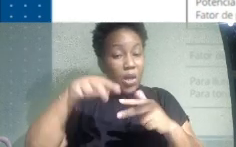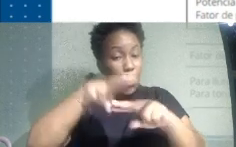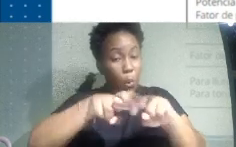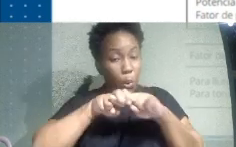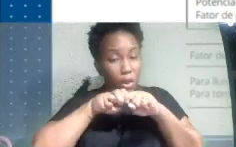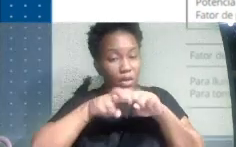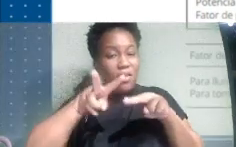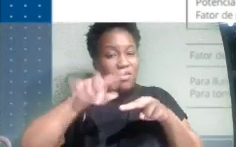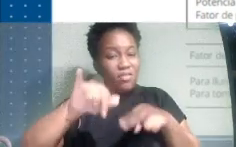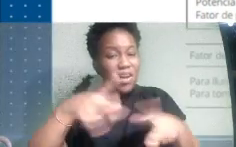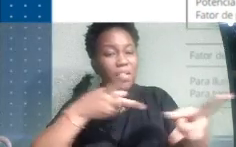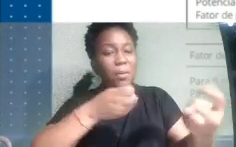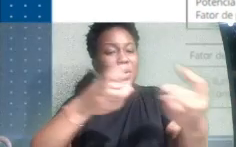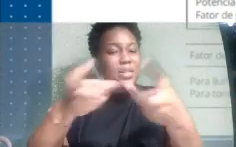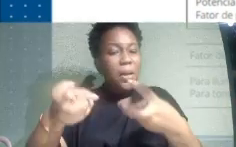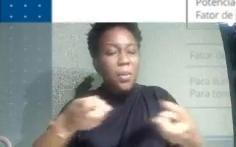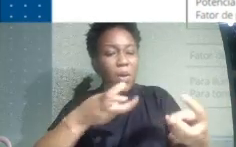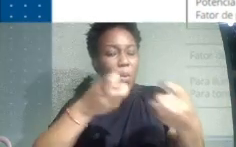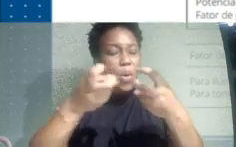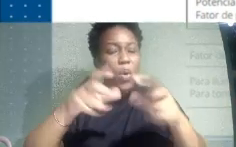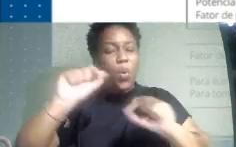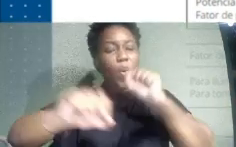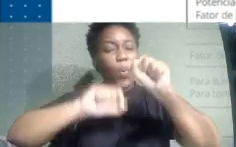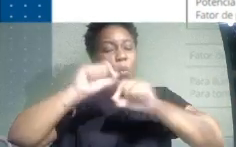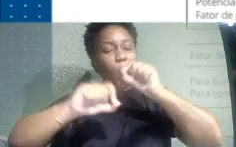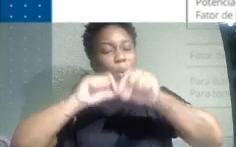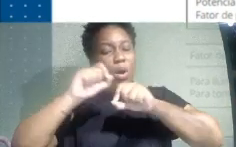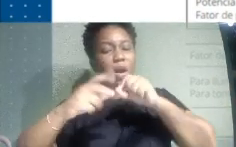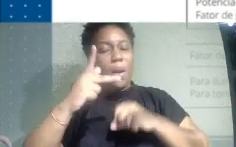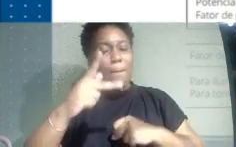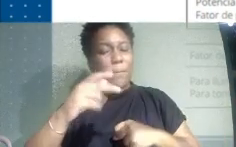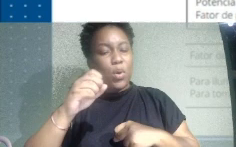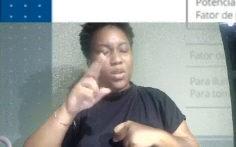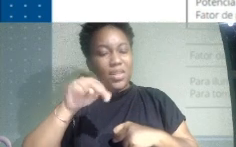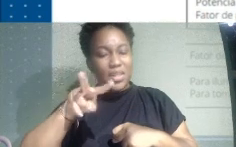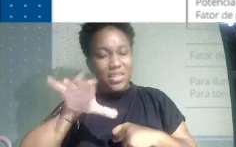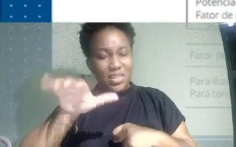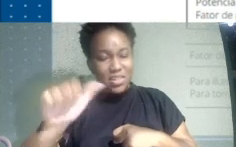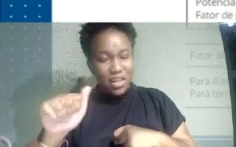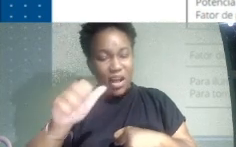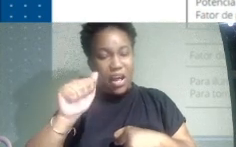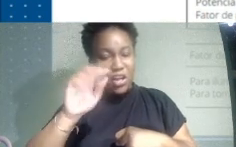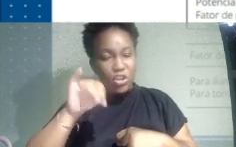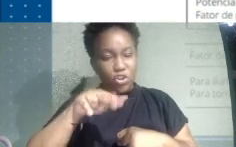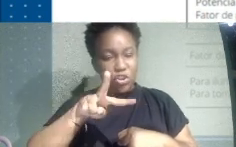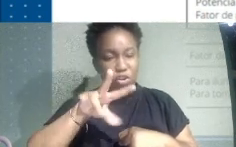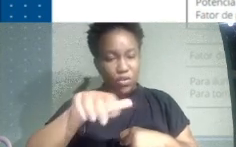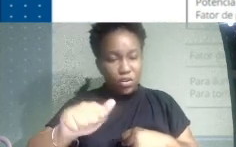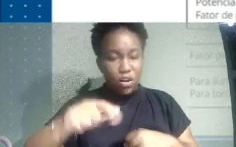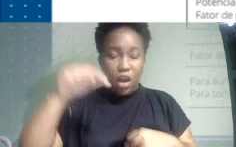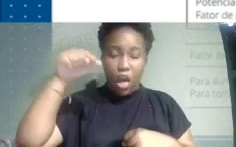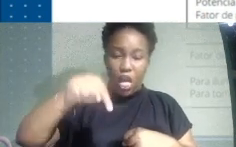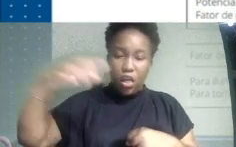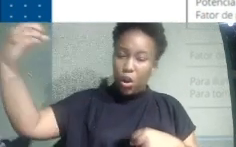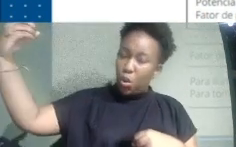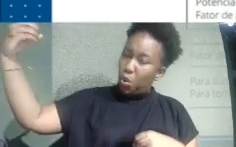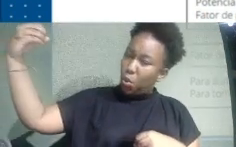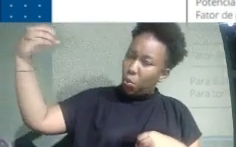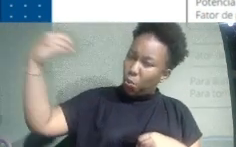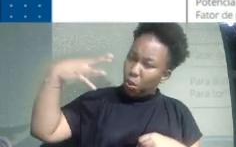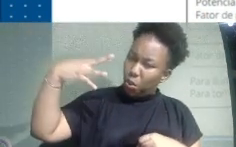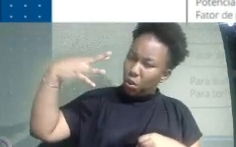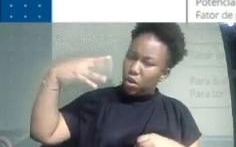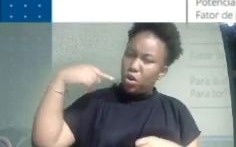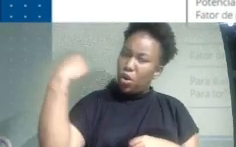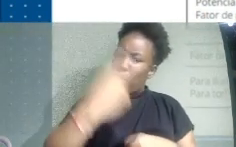vai ver o quê? A potência ativa nada mais é do que a própria potência aparente. Para a iluminação, quando